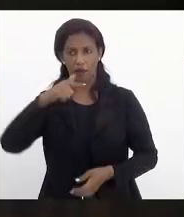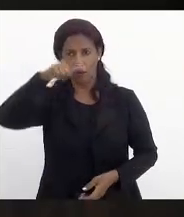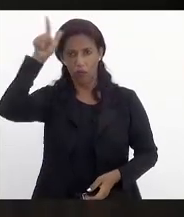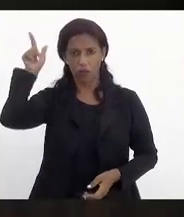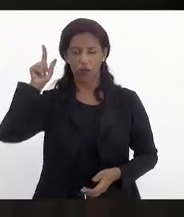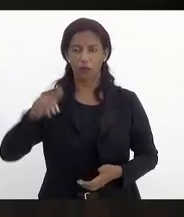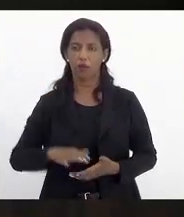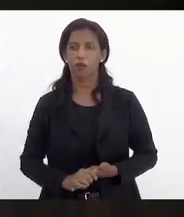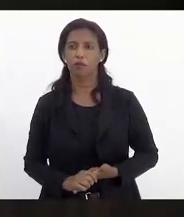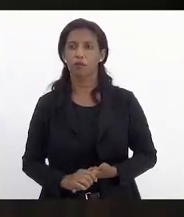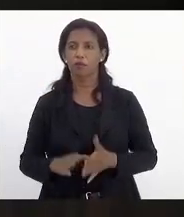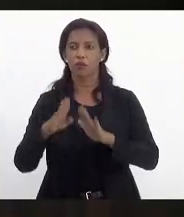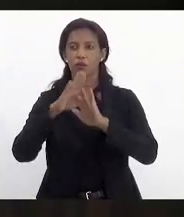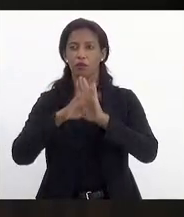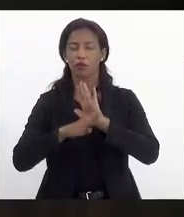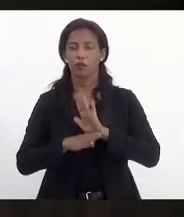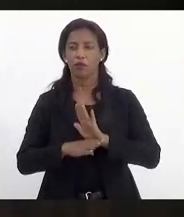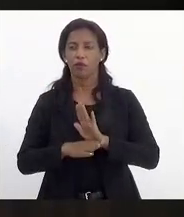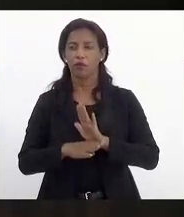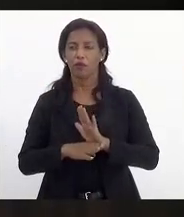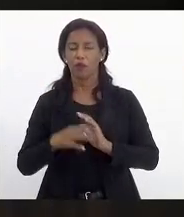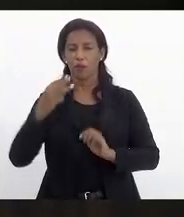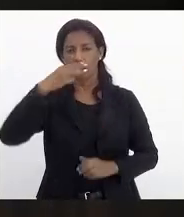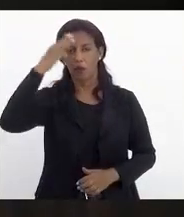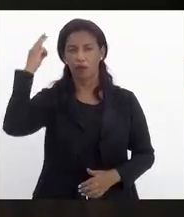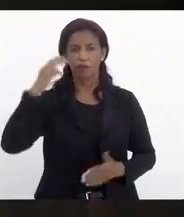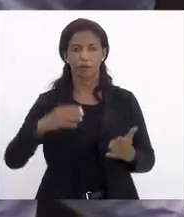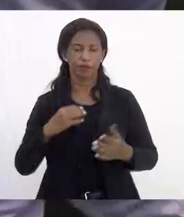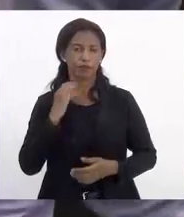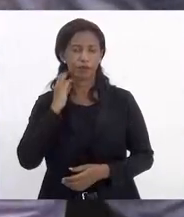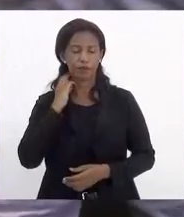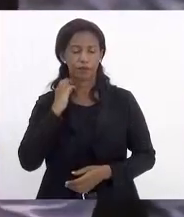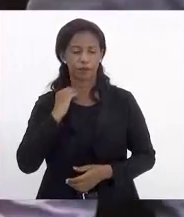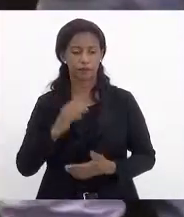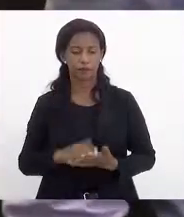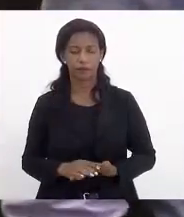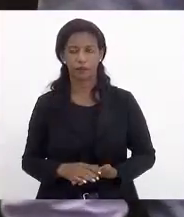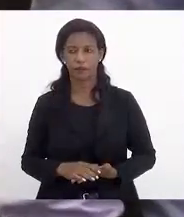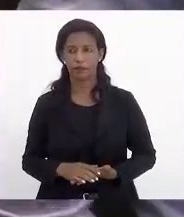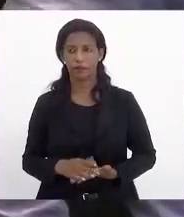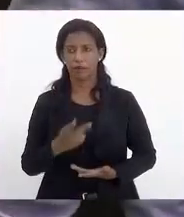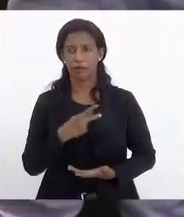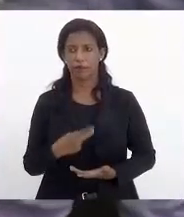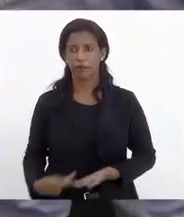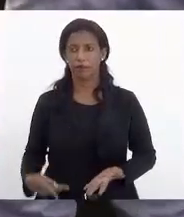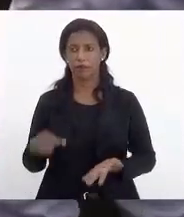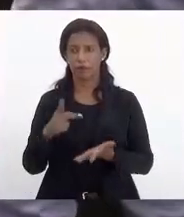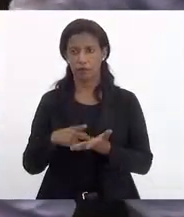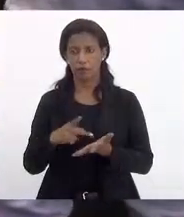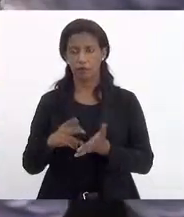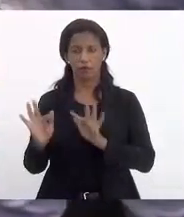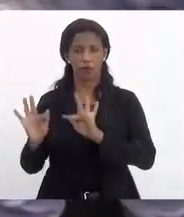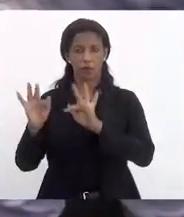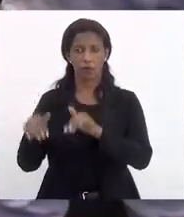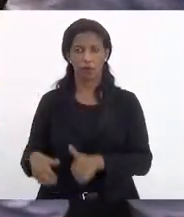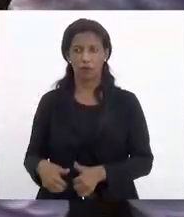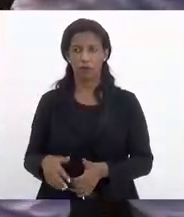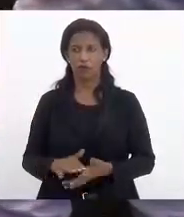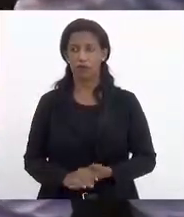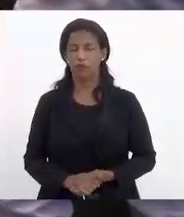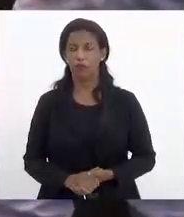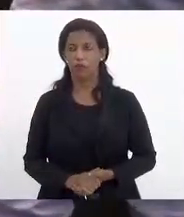Paulo, questão de ordem do deputado Márcio Pacheco. Senhor presidente, na verdade, ao término